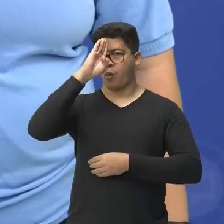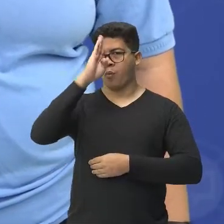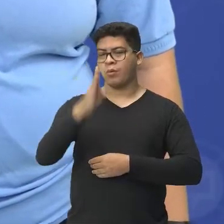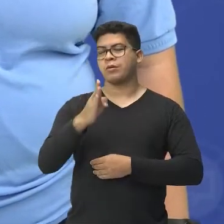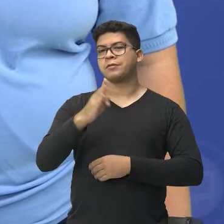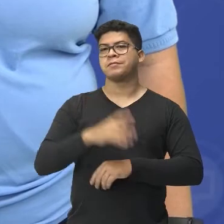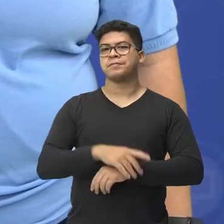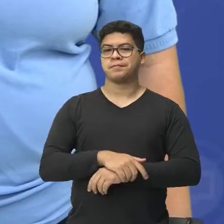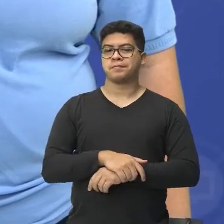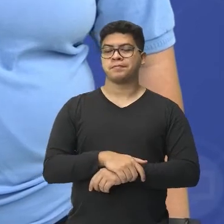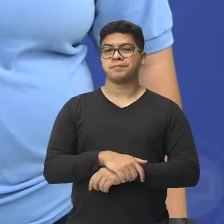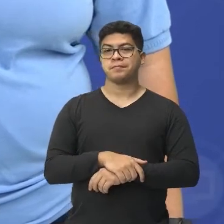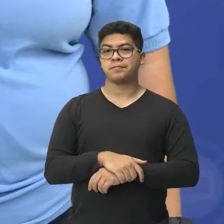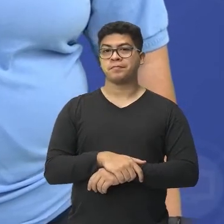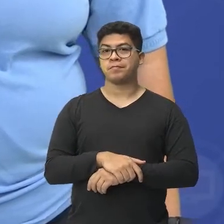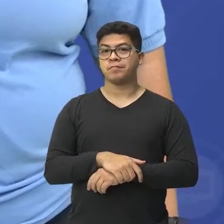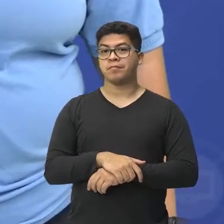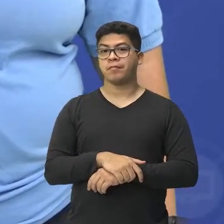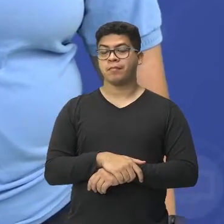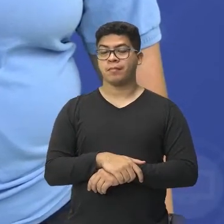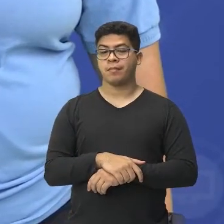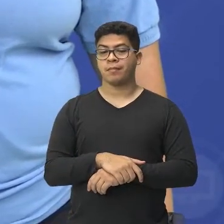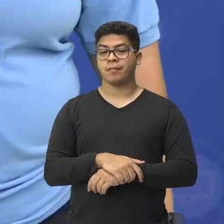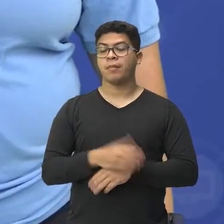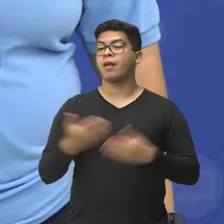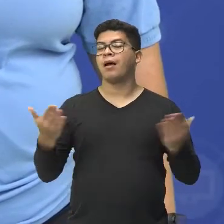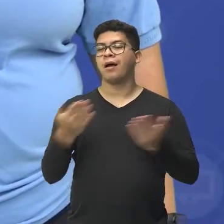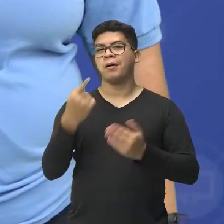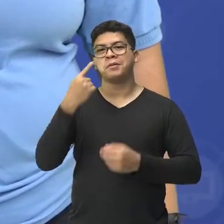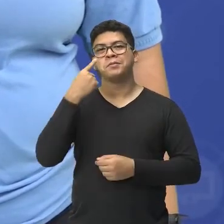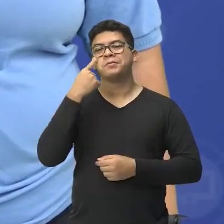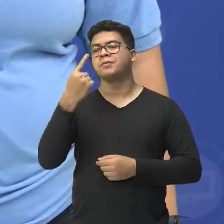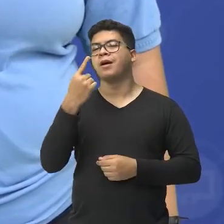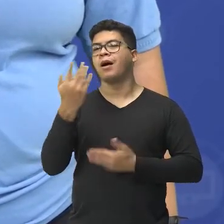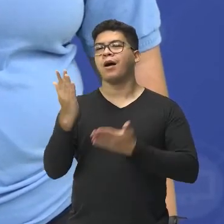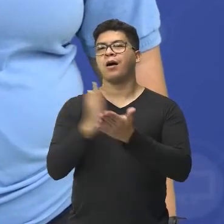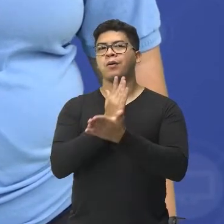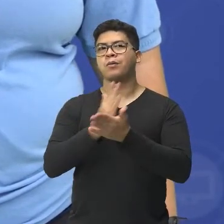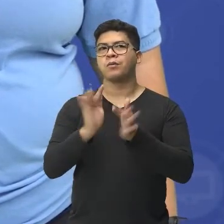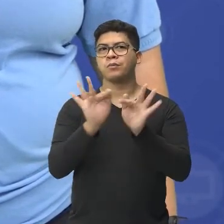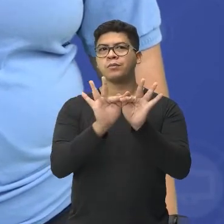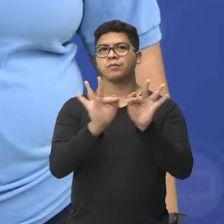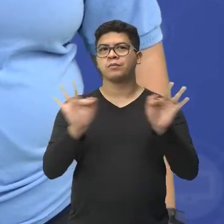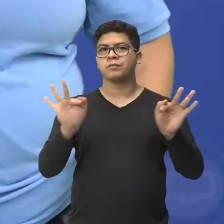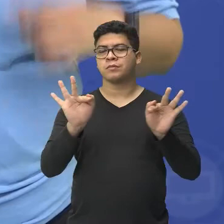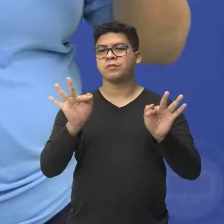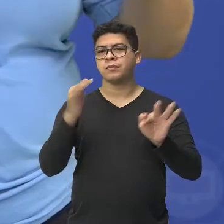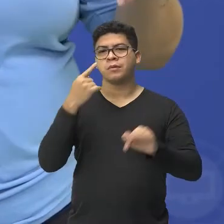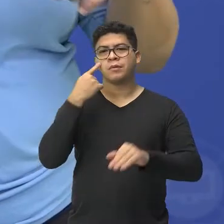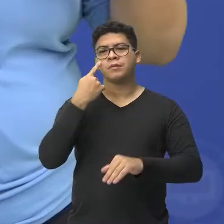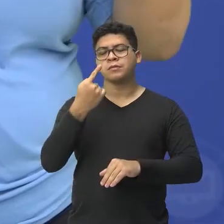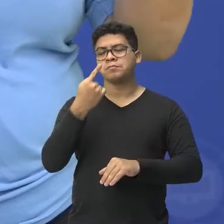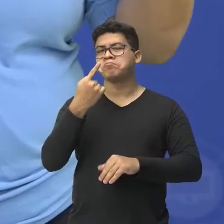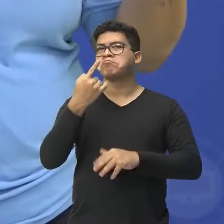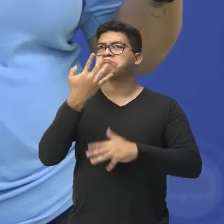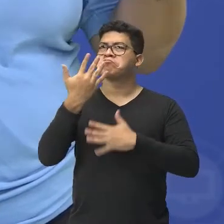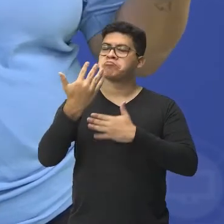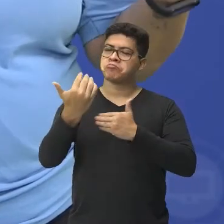Tá certo? Vamos ver aqui algumas frases que nós vamos fazer